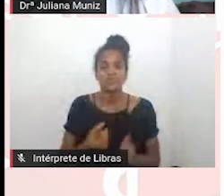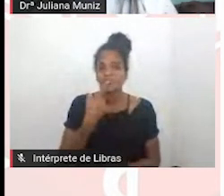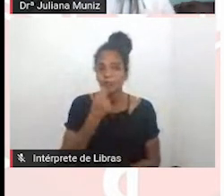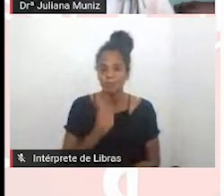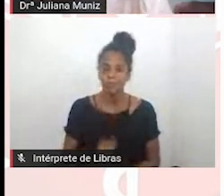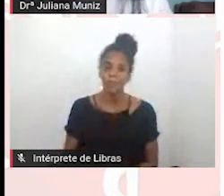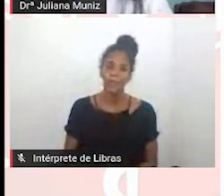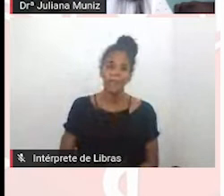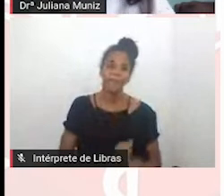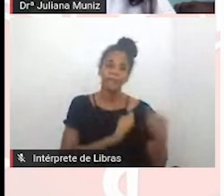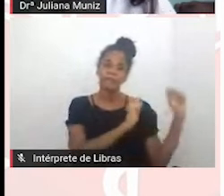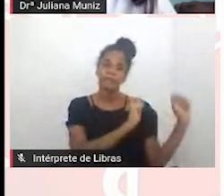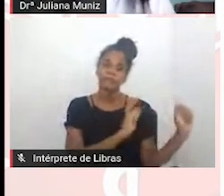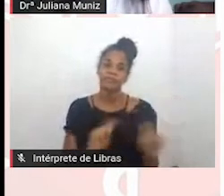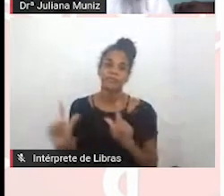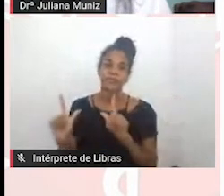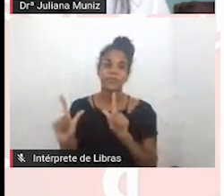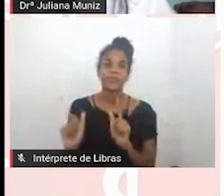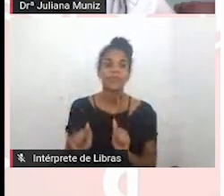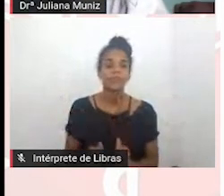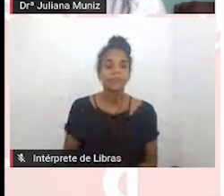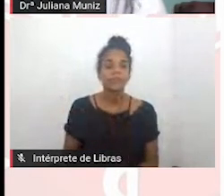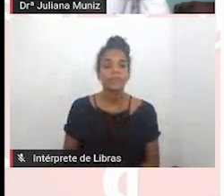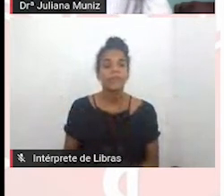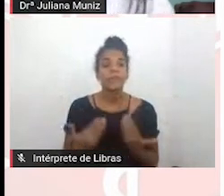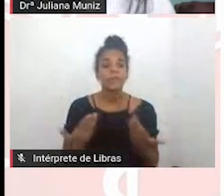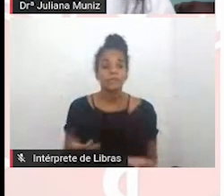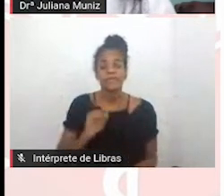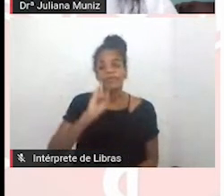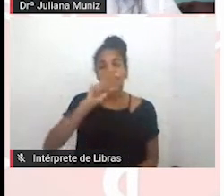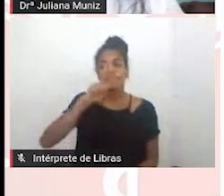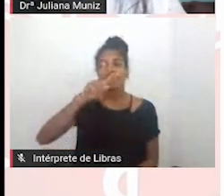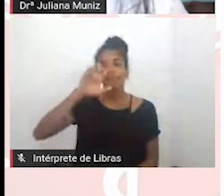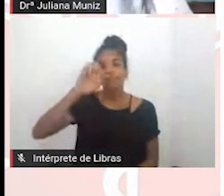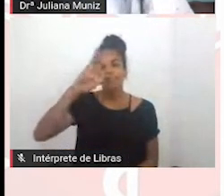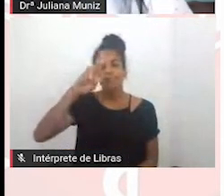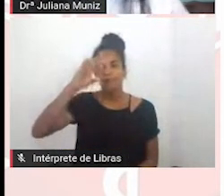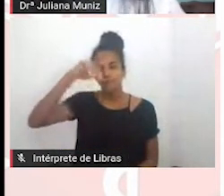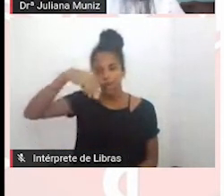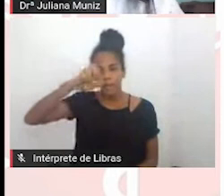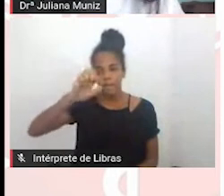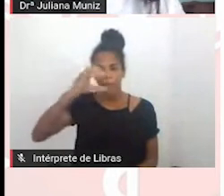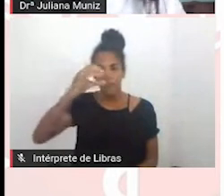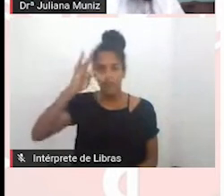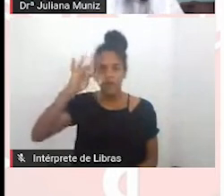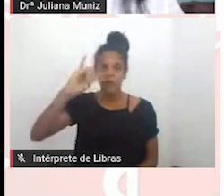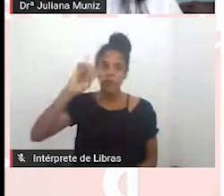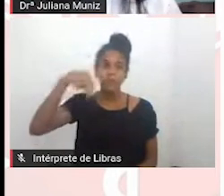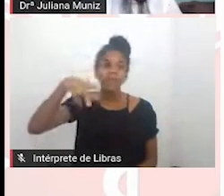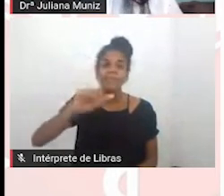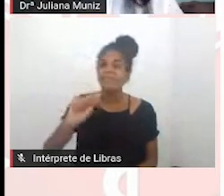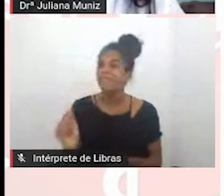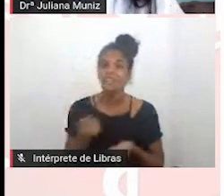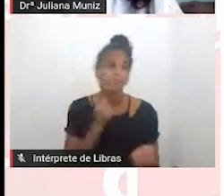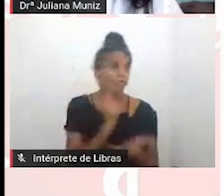Pronto. E a ivermectina? Que todo mundo saiu comprando, acabou na farmácia, aquela coisa, a ivermectina é o sucesso, vai acabar